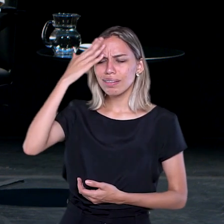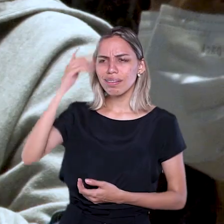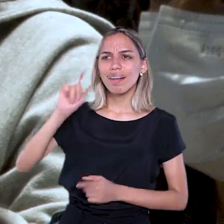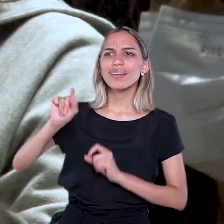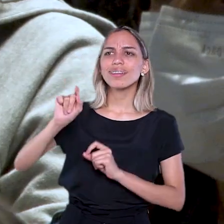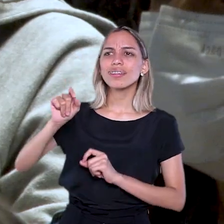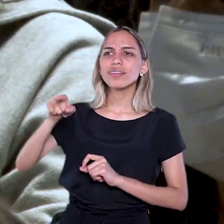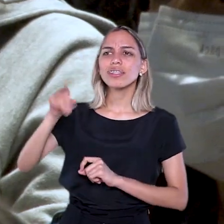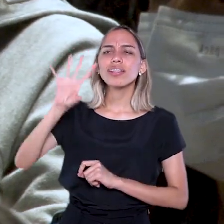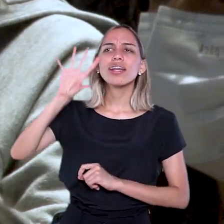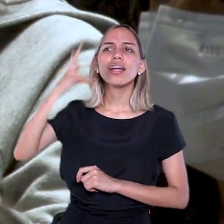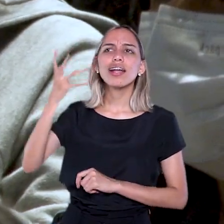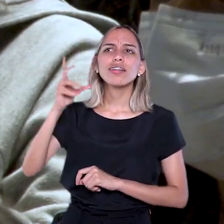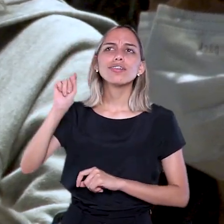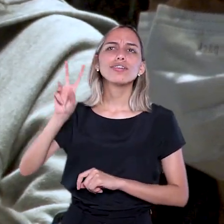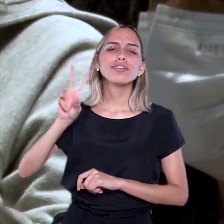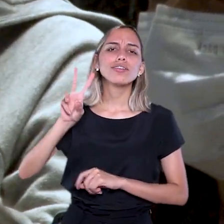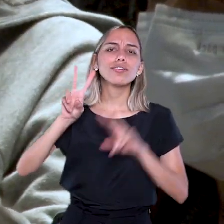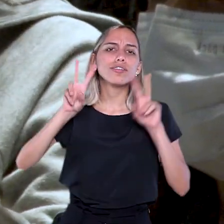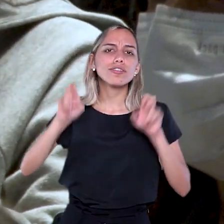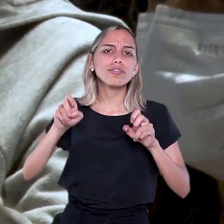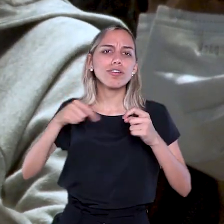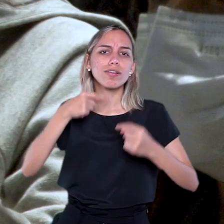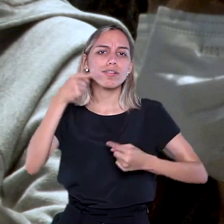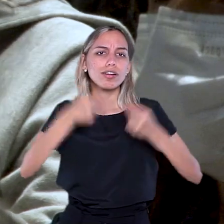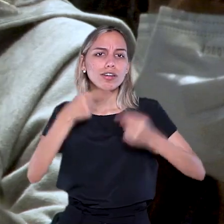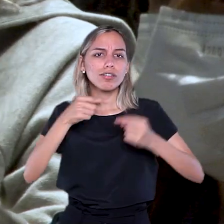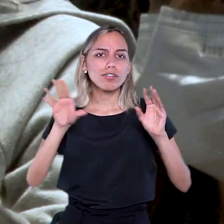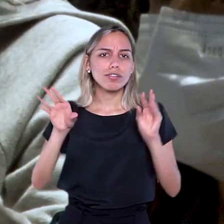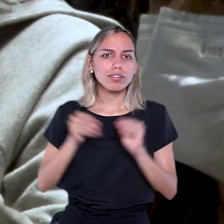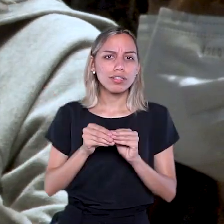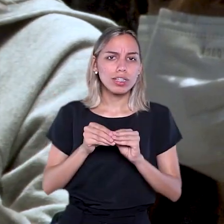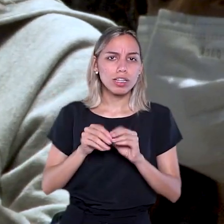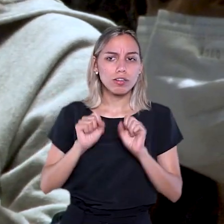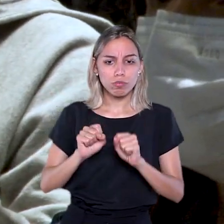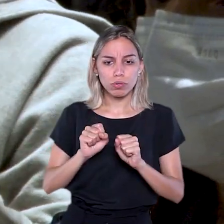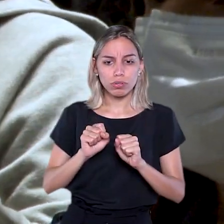justiça e democracia sem tratar a questão racial, sem tratar essa ferida que permanece